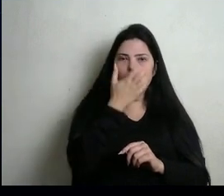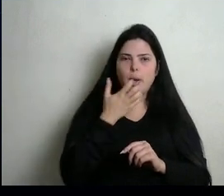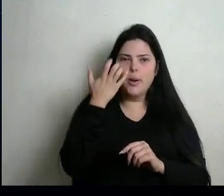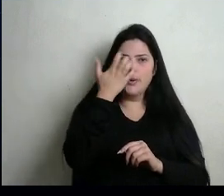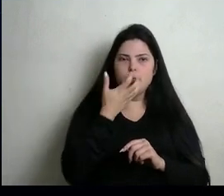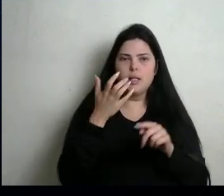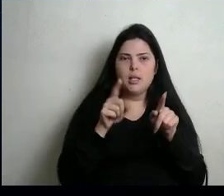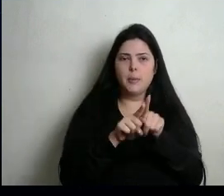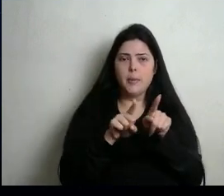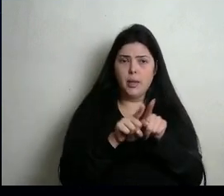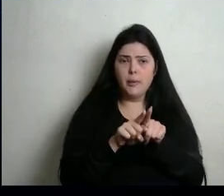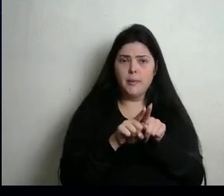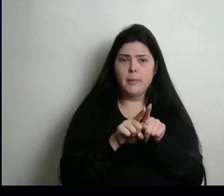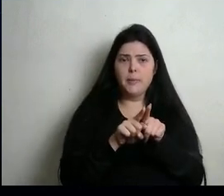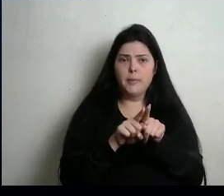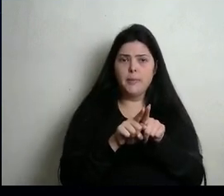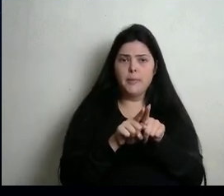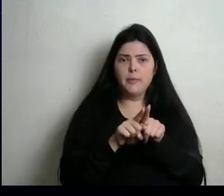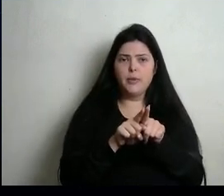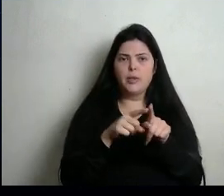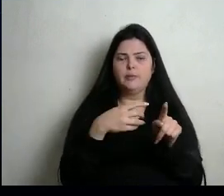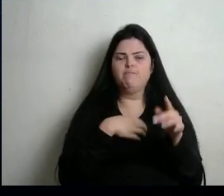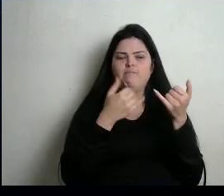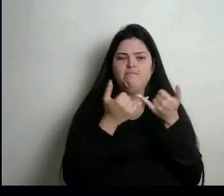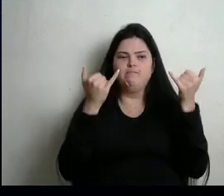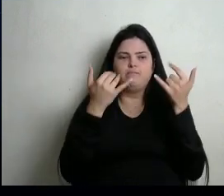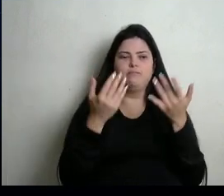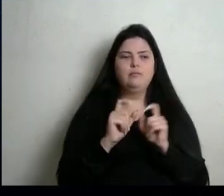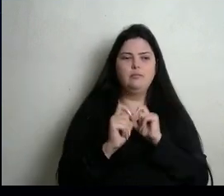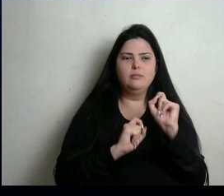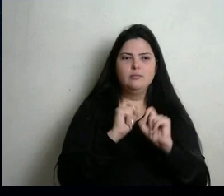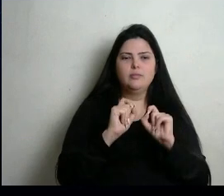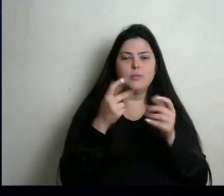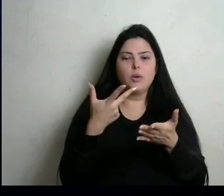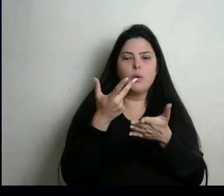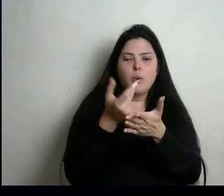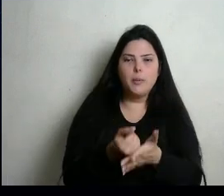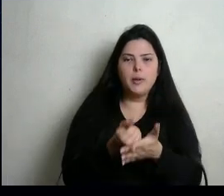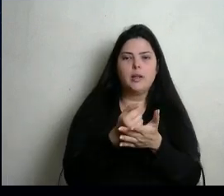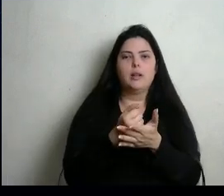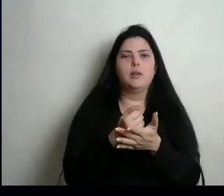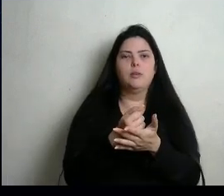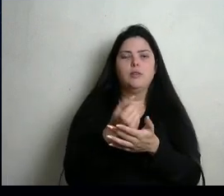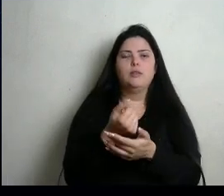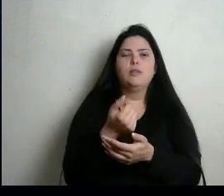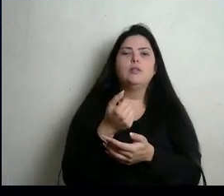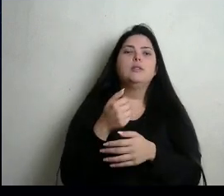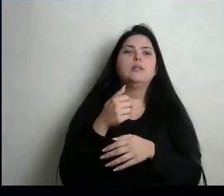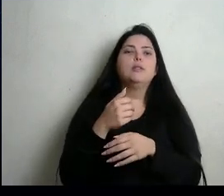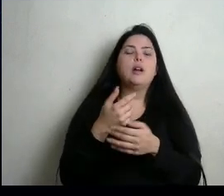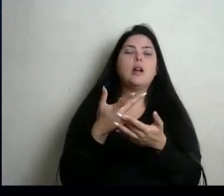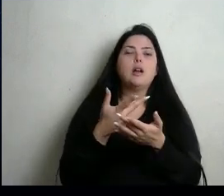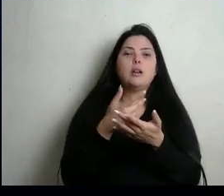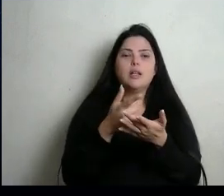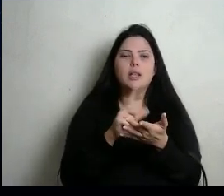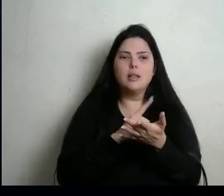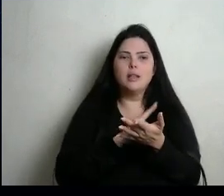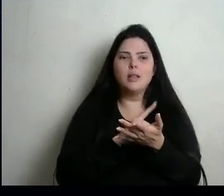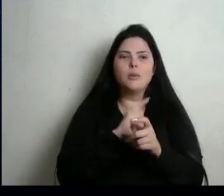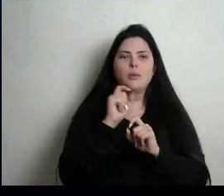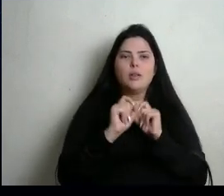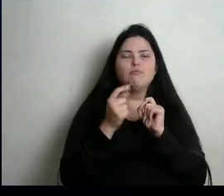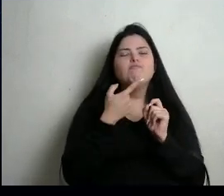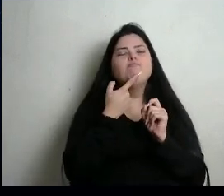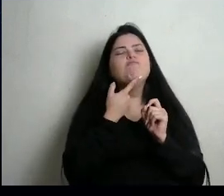aquilo me fascinou de uma tal forma, eu acabei adquirindo um pouco mais de gosto pela área de segurança na época, e aí isso